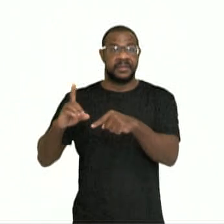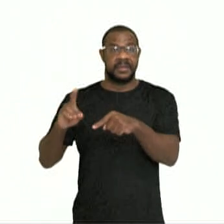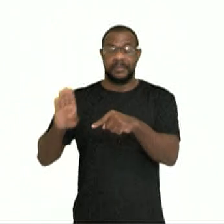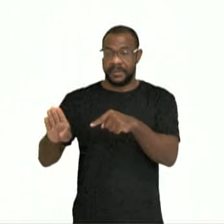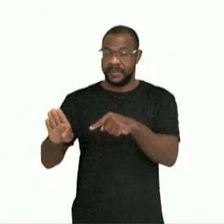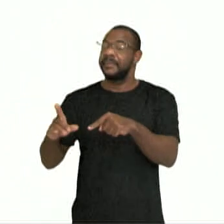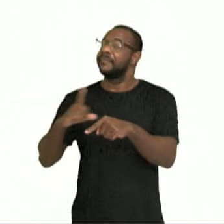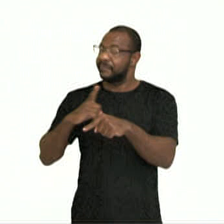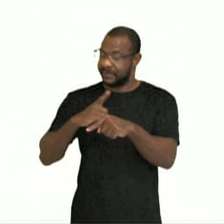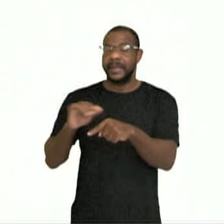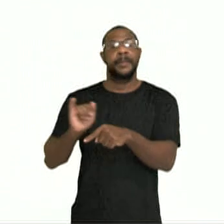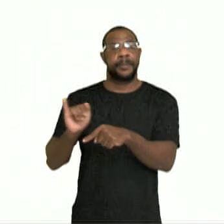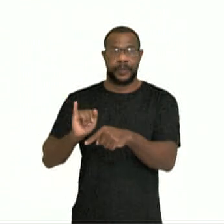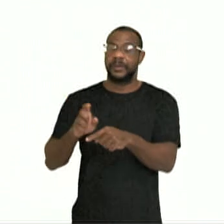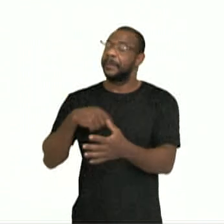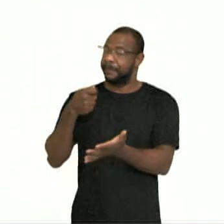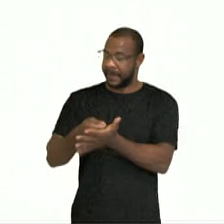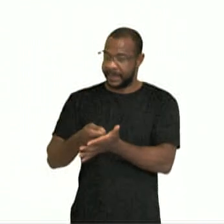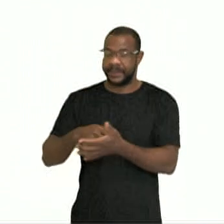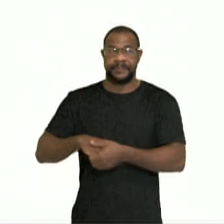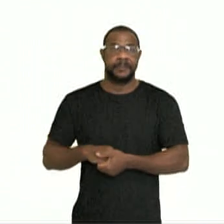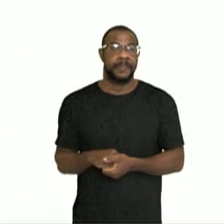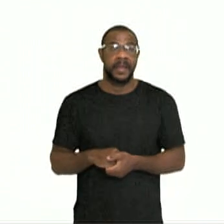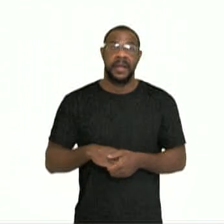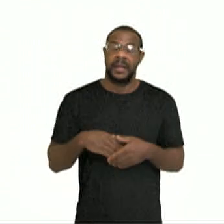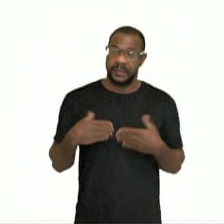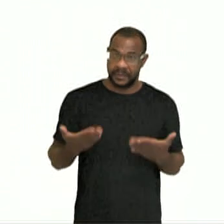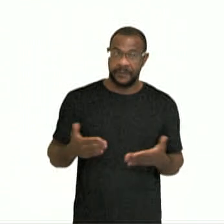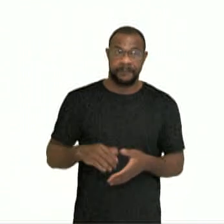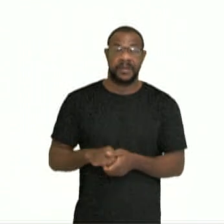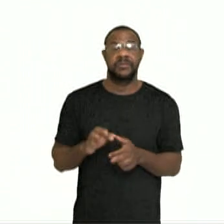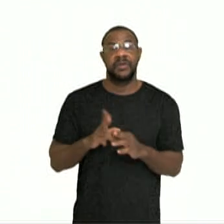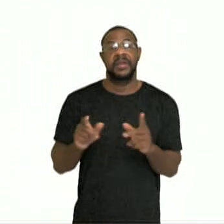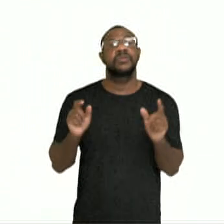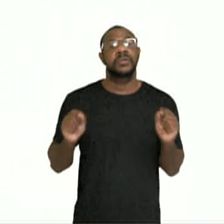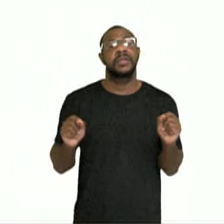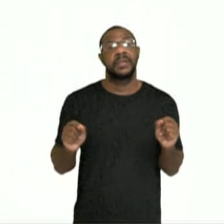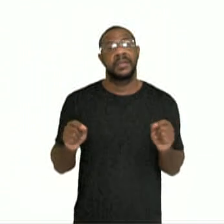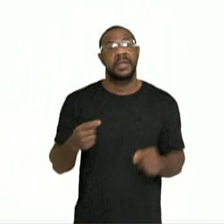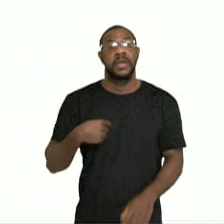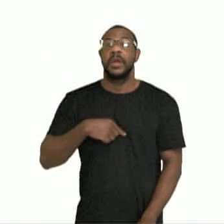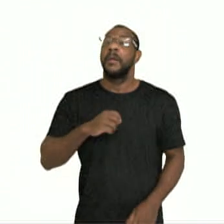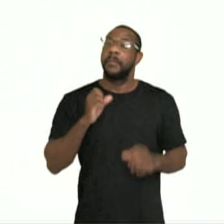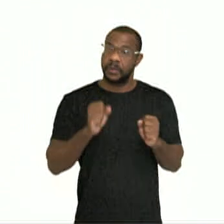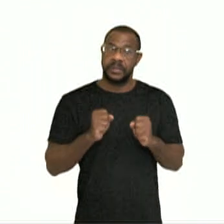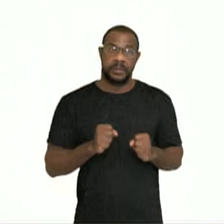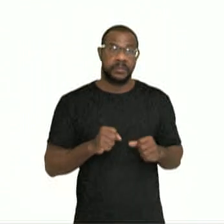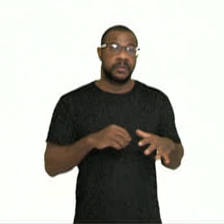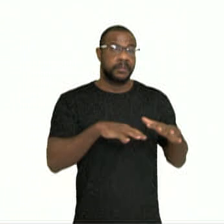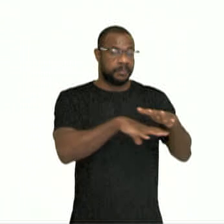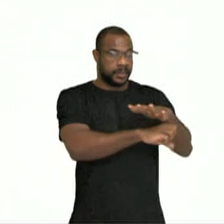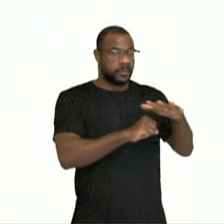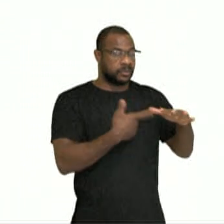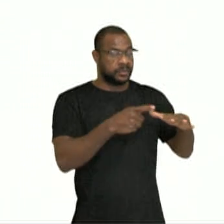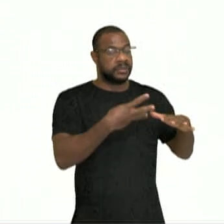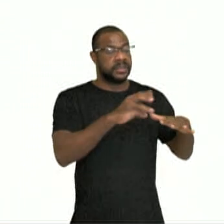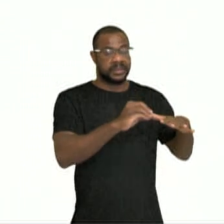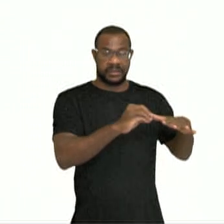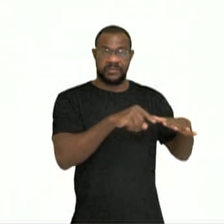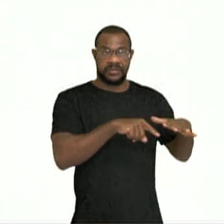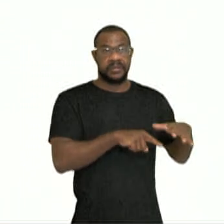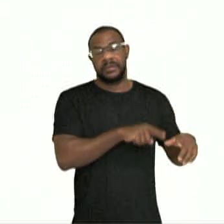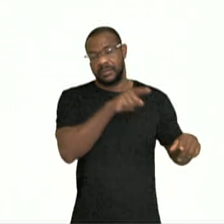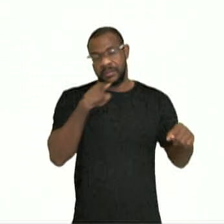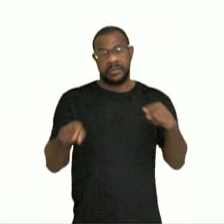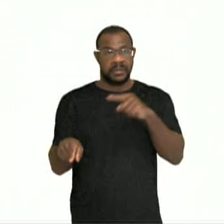o CDB vai gerar. A outra diferença é que nós só podemos retirar depois de 30 dias. No caso do